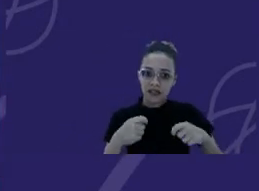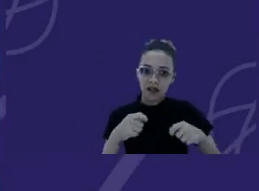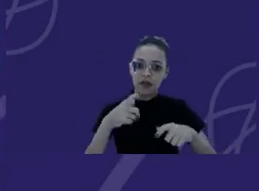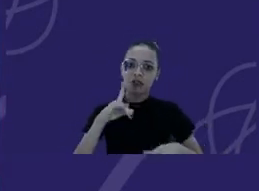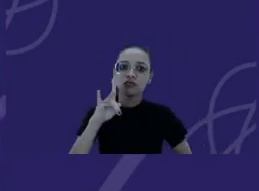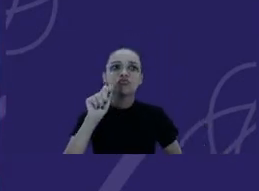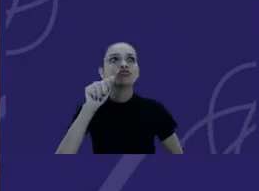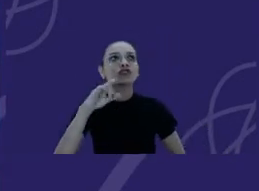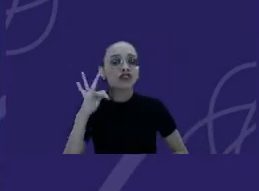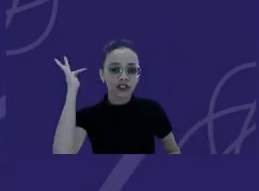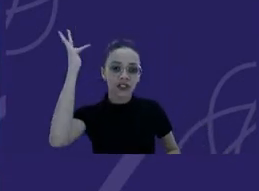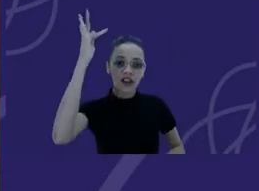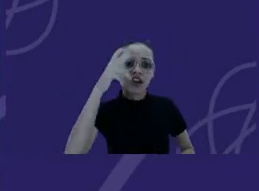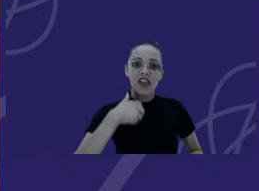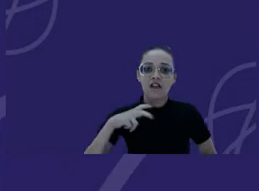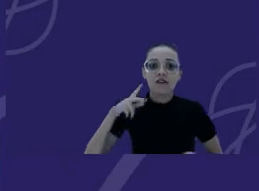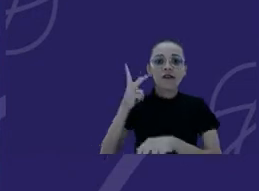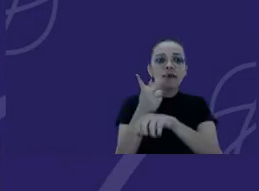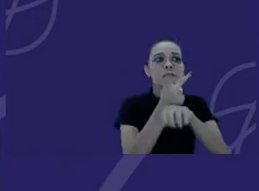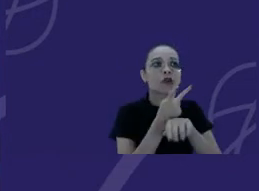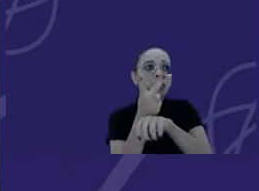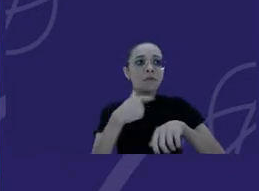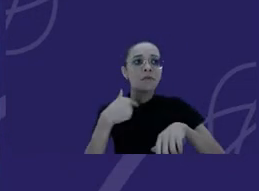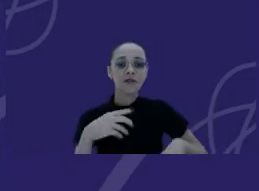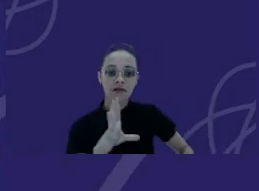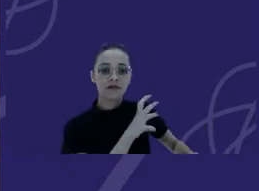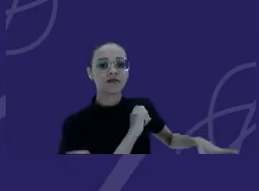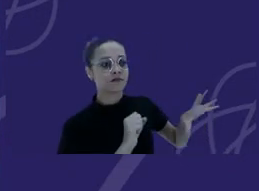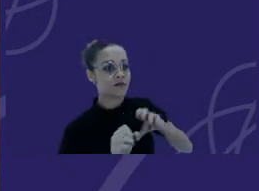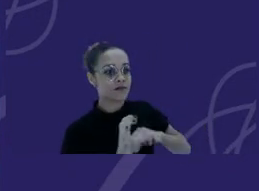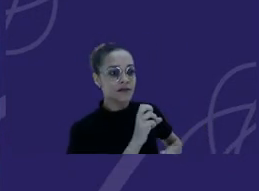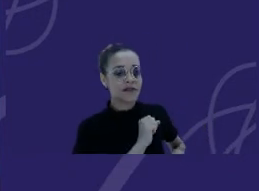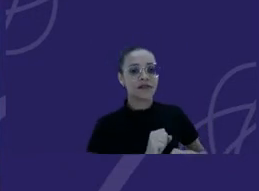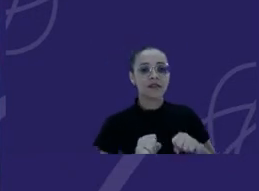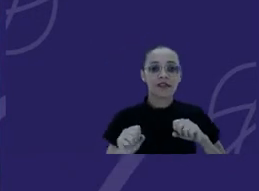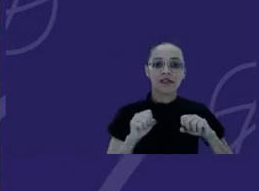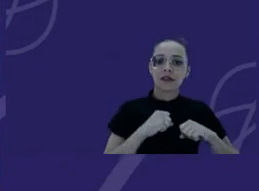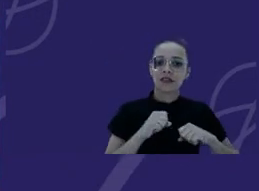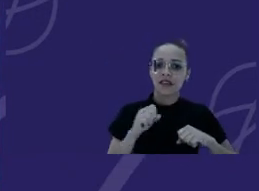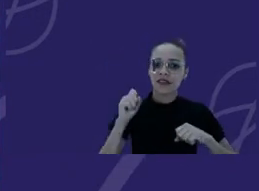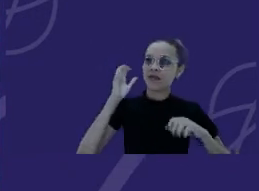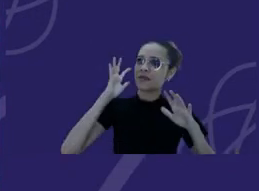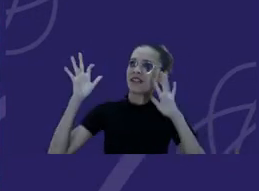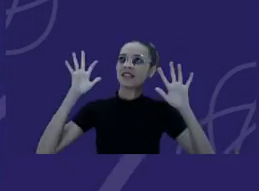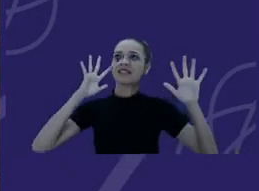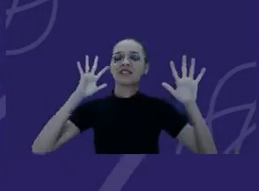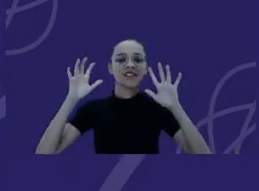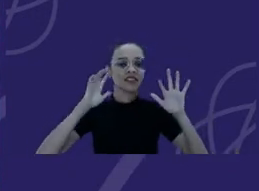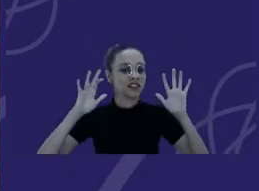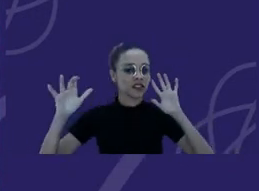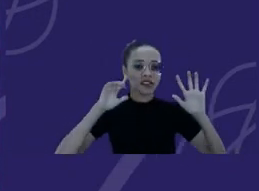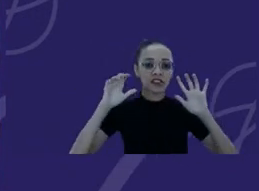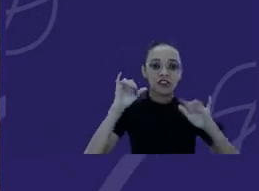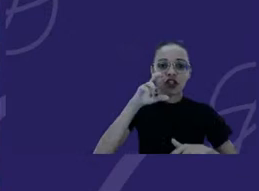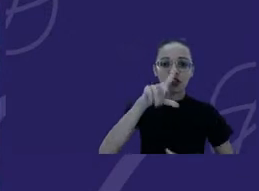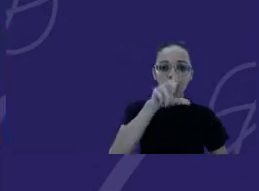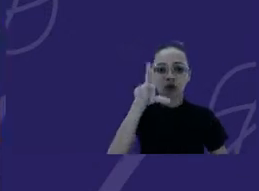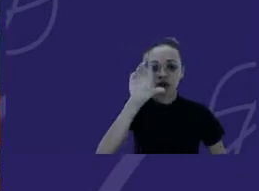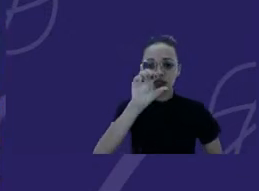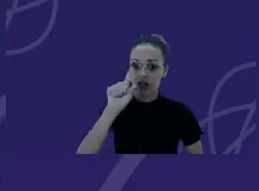para que um dia tragar do meu amor, sem mais pensar na